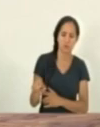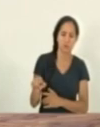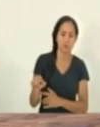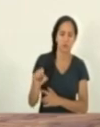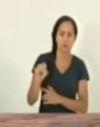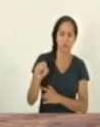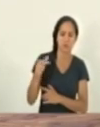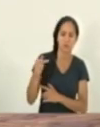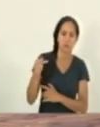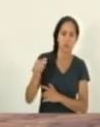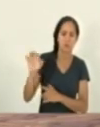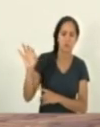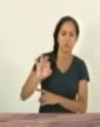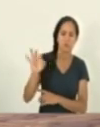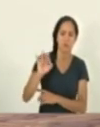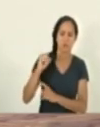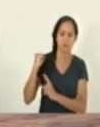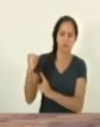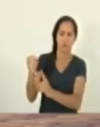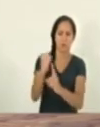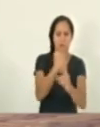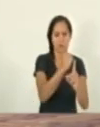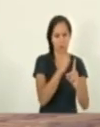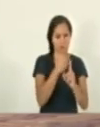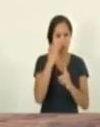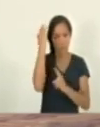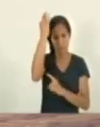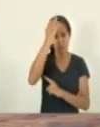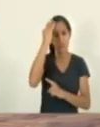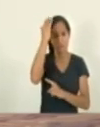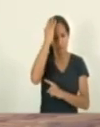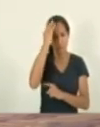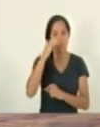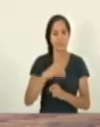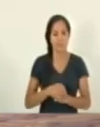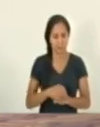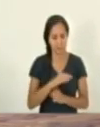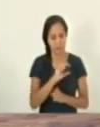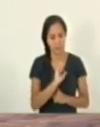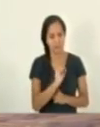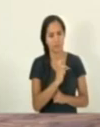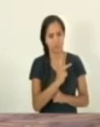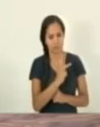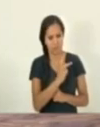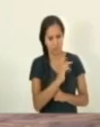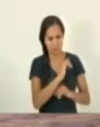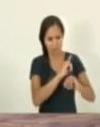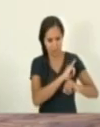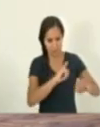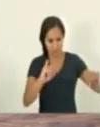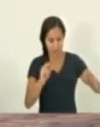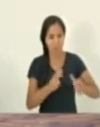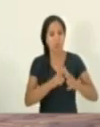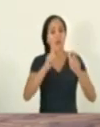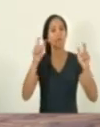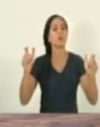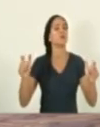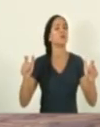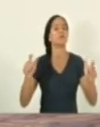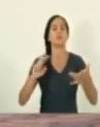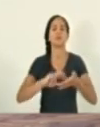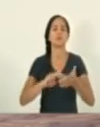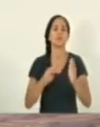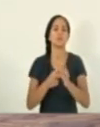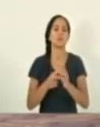53,87% de todos os assassinatos em nosso estado. A CESP informa que a maioria dos casos tem relação com o tráfico de